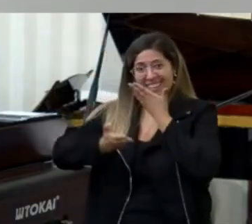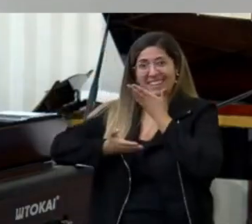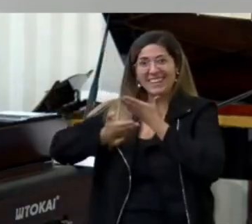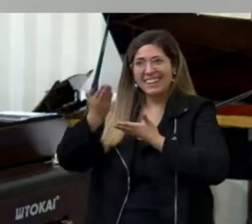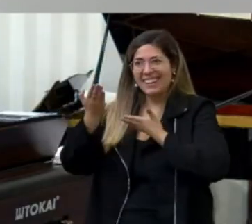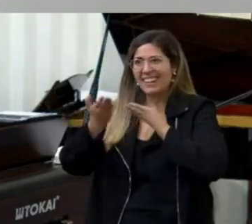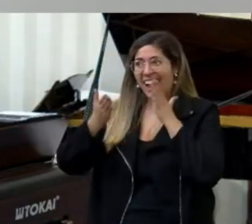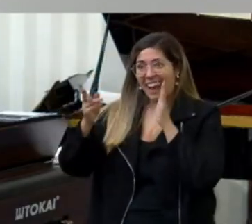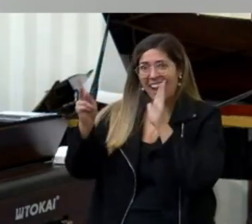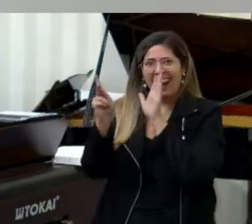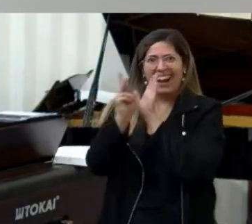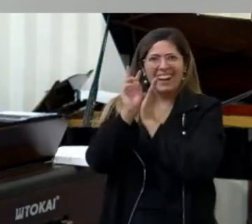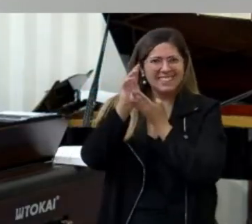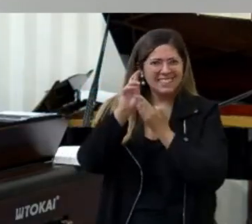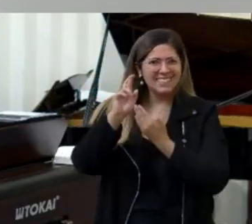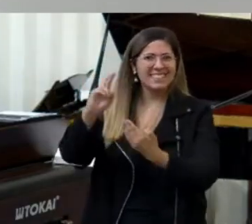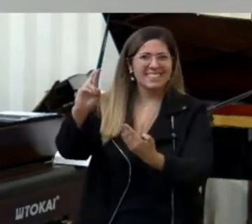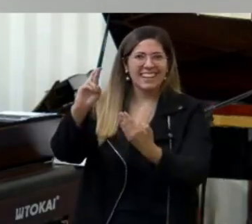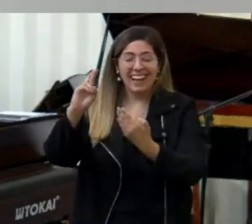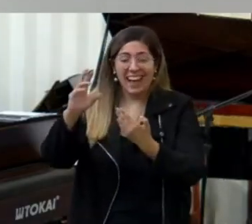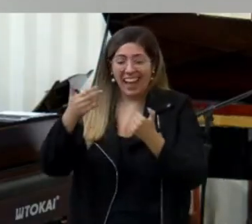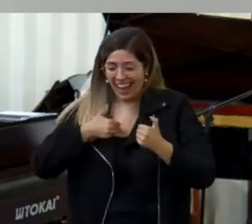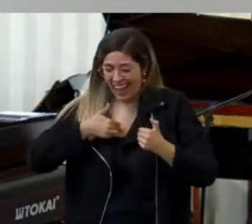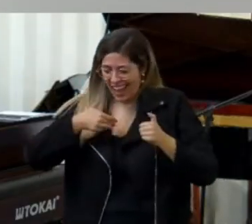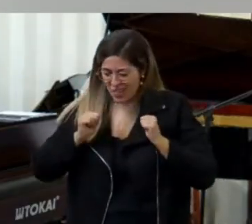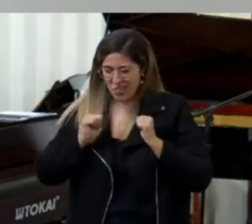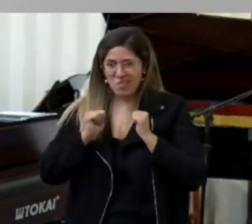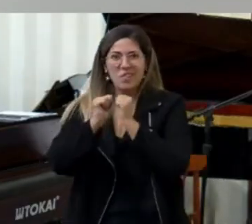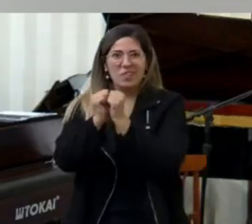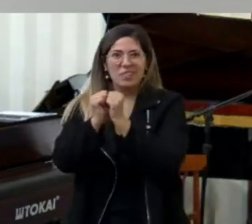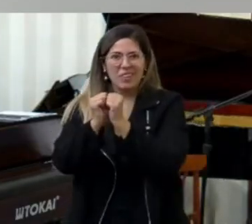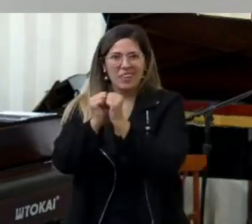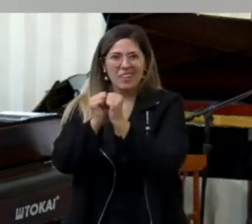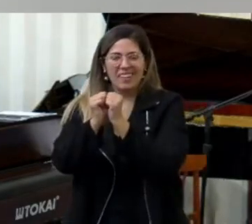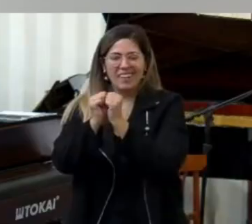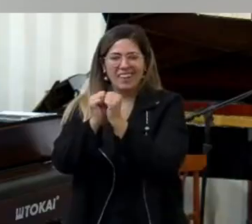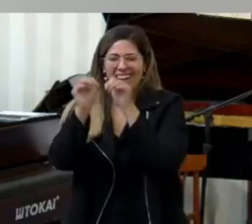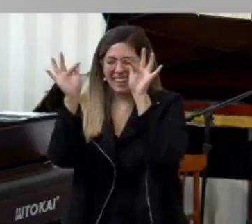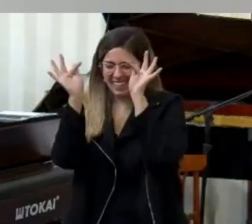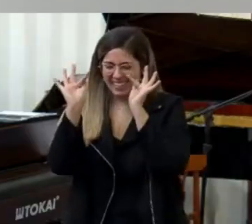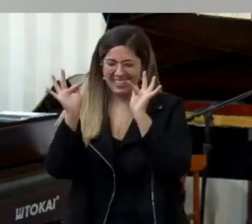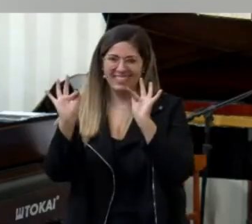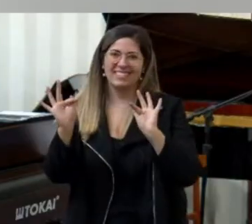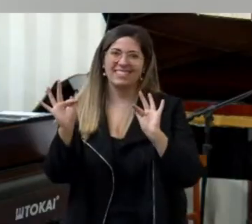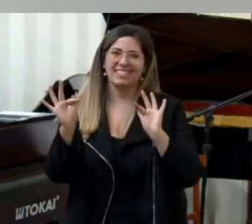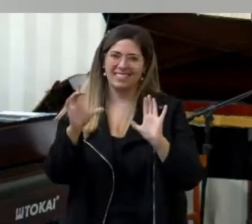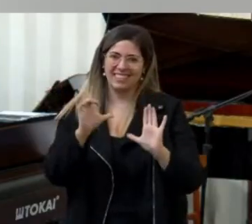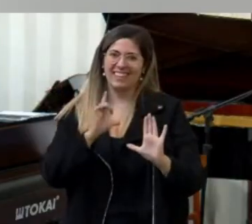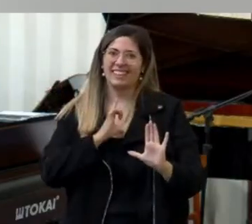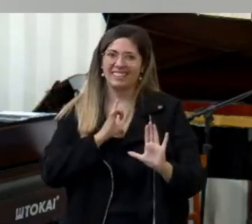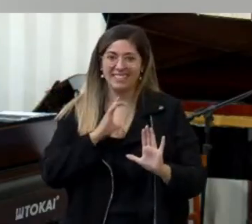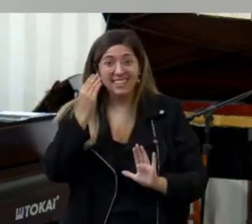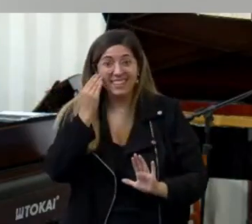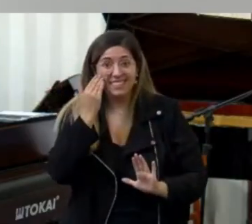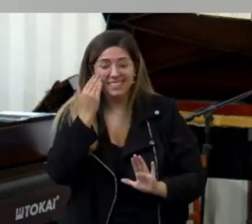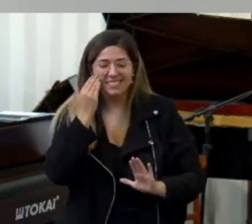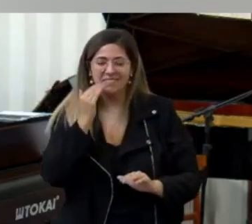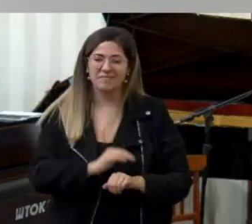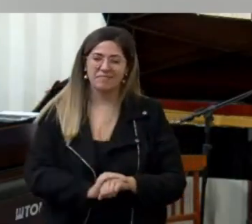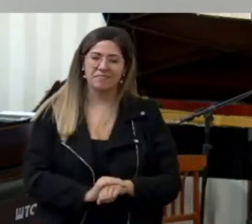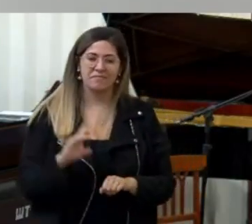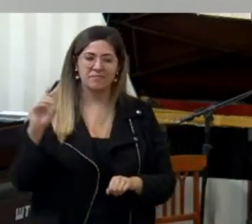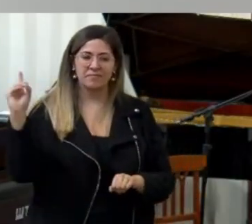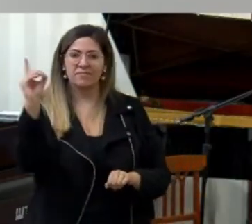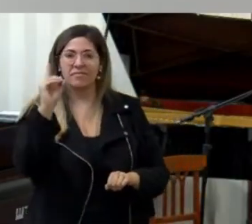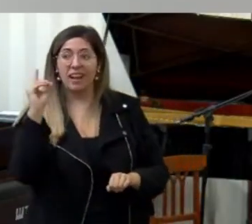relaciona, e eu tenho uma alegria de saber que eles existem. E aí ele faz